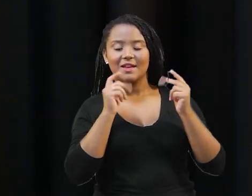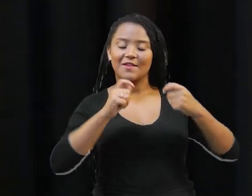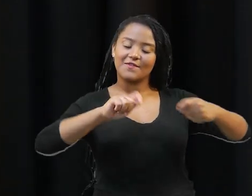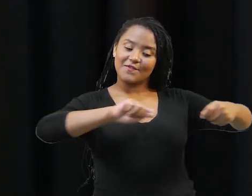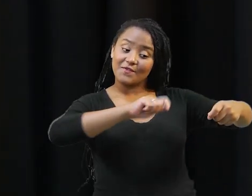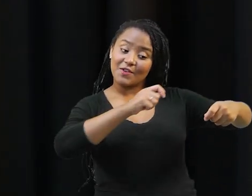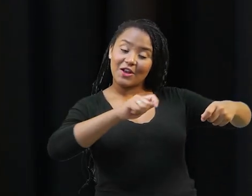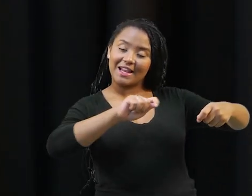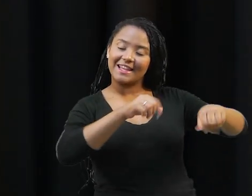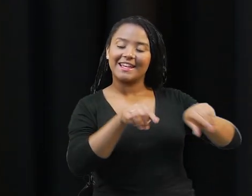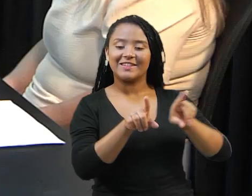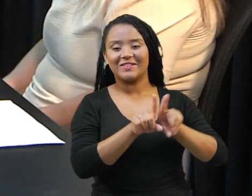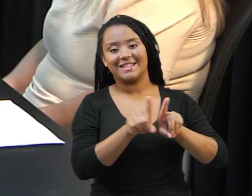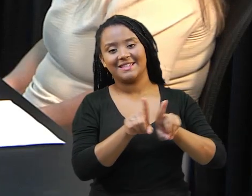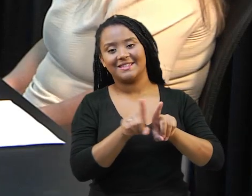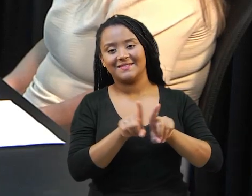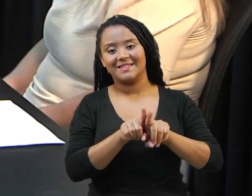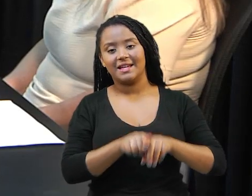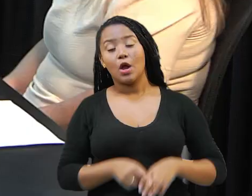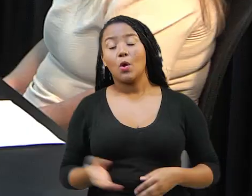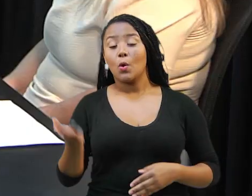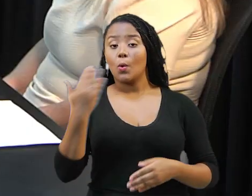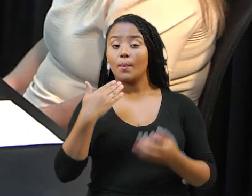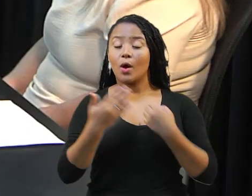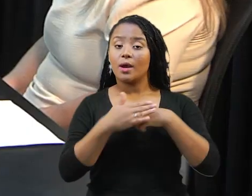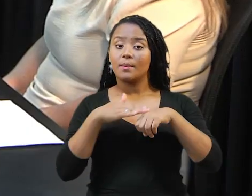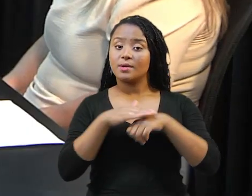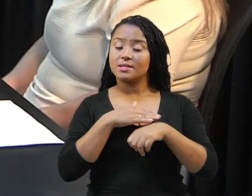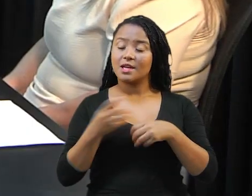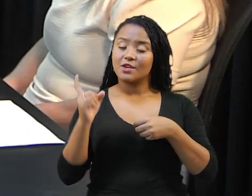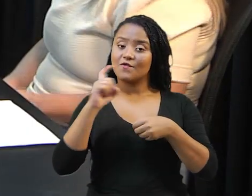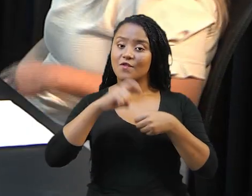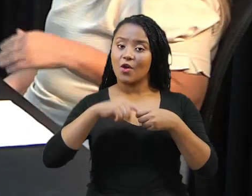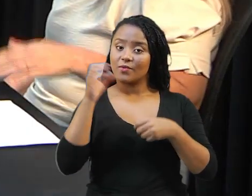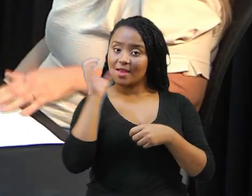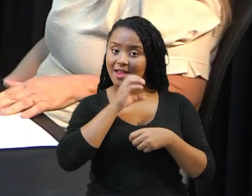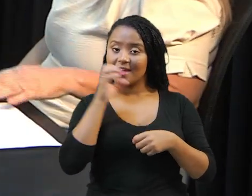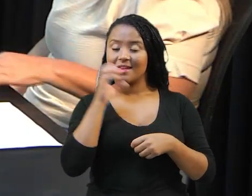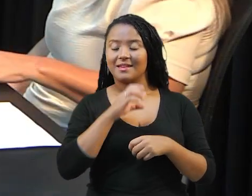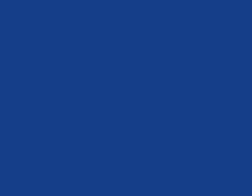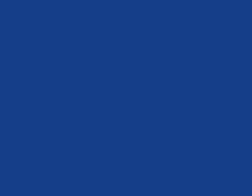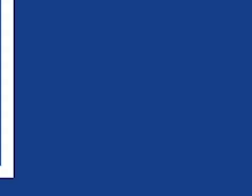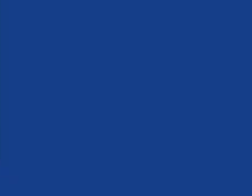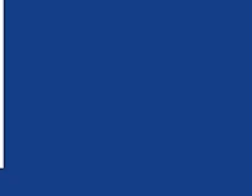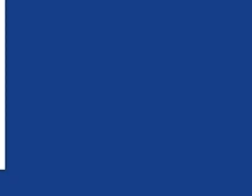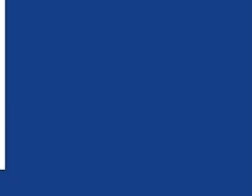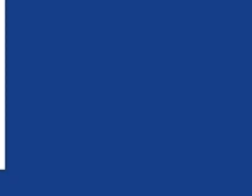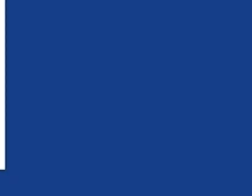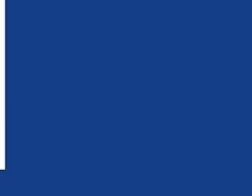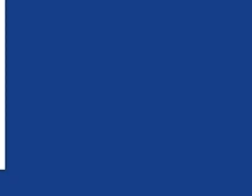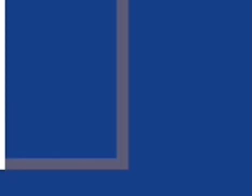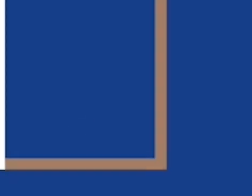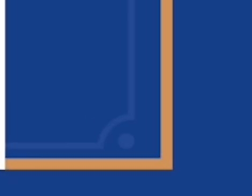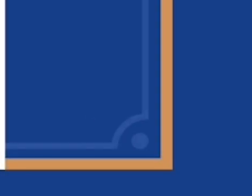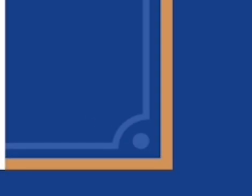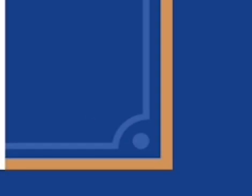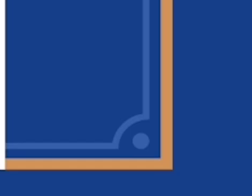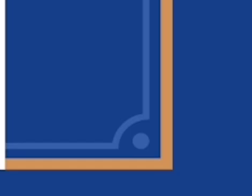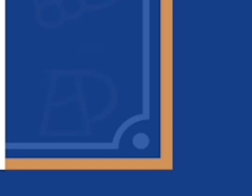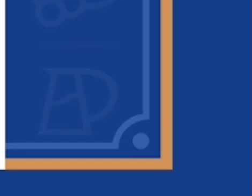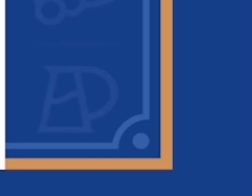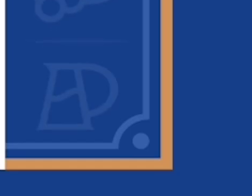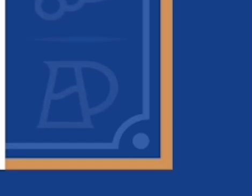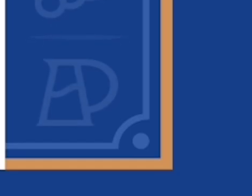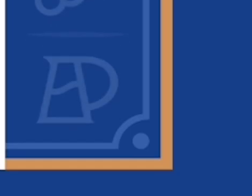diversão. Sobre violino. Violino. Bora prosear, volta daqui a pouquinho. Bora prosear, vai para um